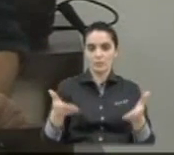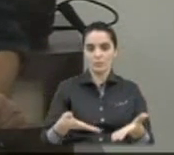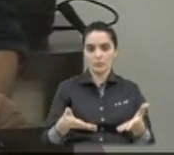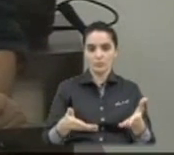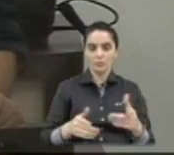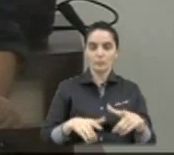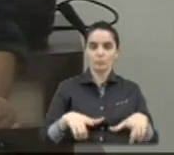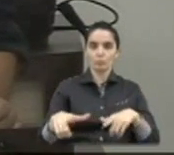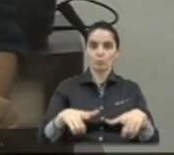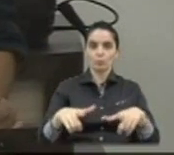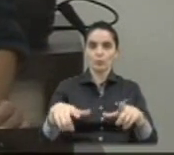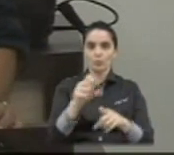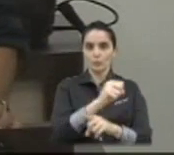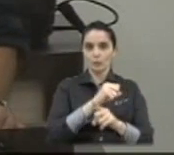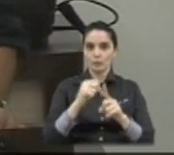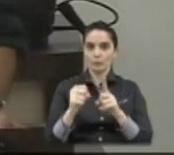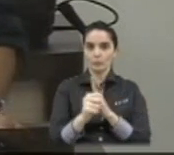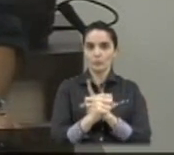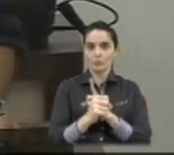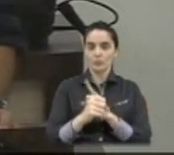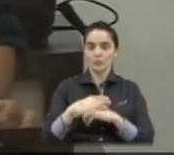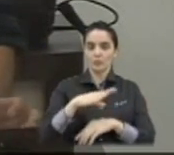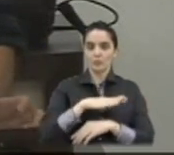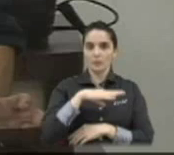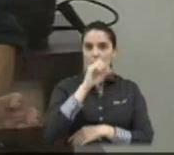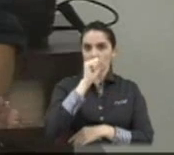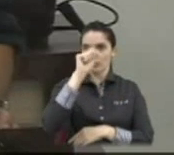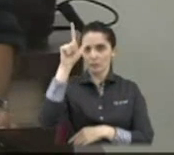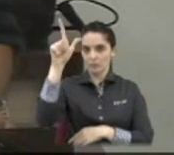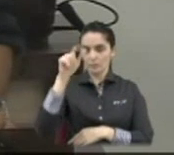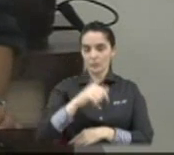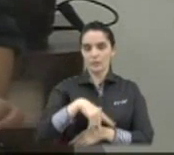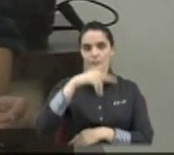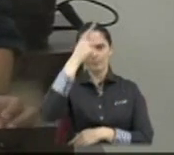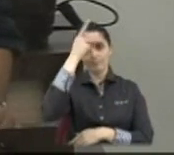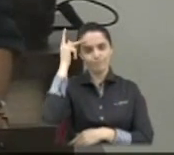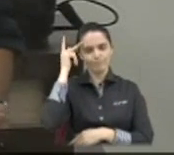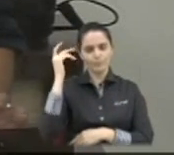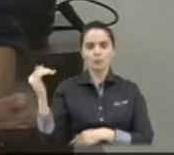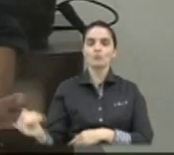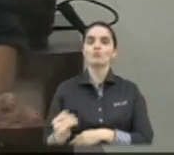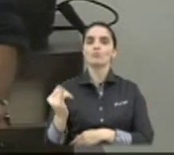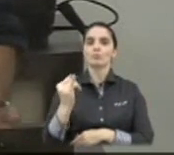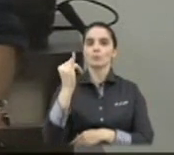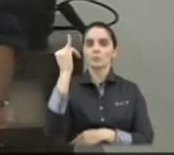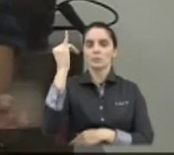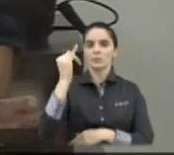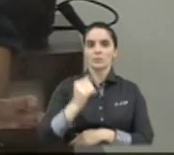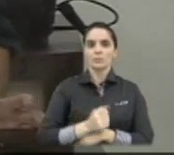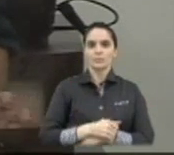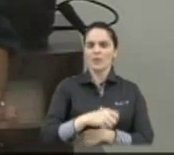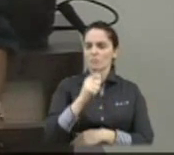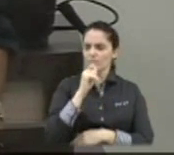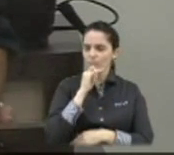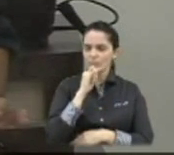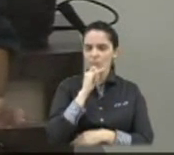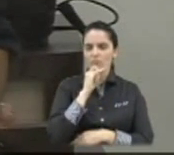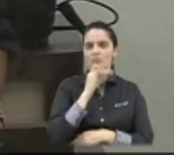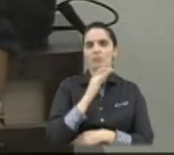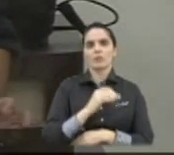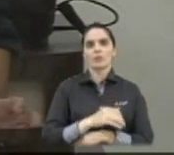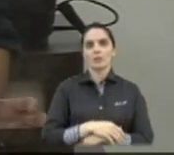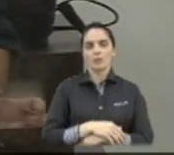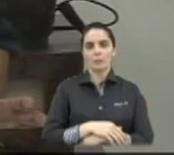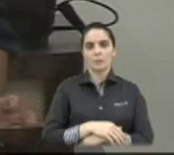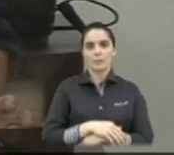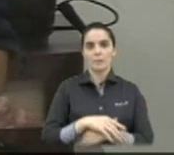Social que existe hoje na cidade de Limeira. Né? Uma pessoa importantíssima, um exemplo nessa área. Ela